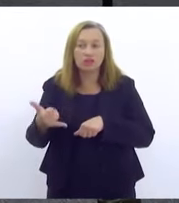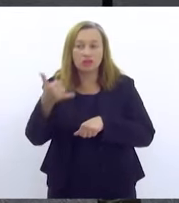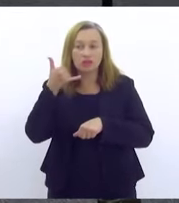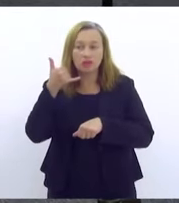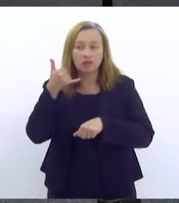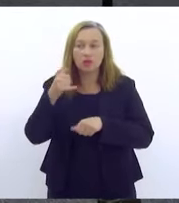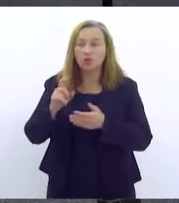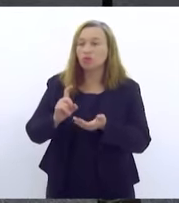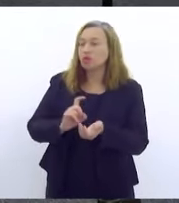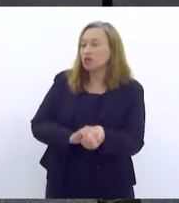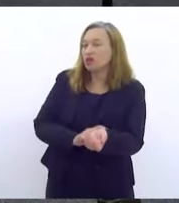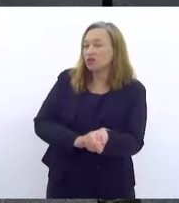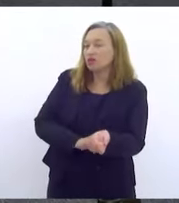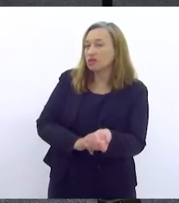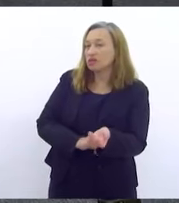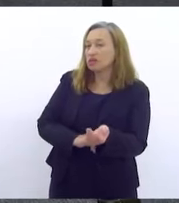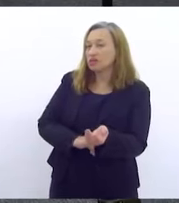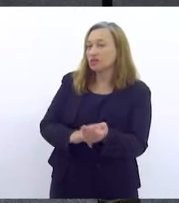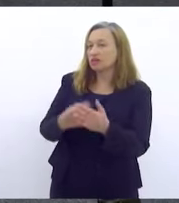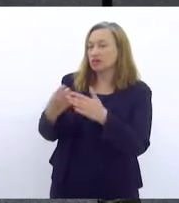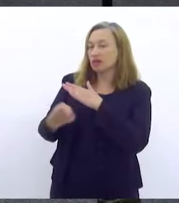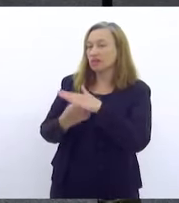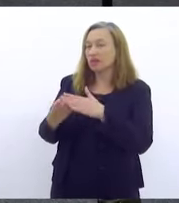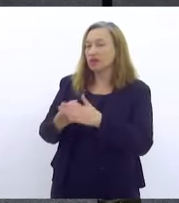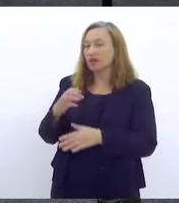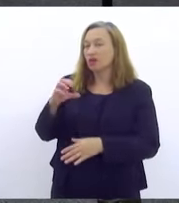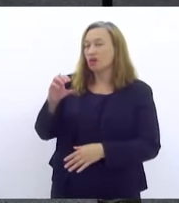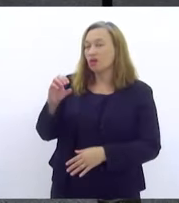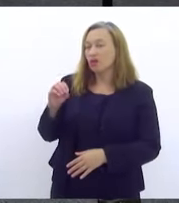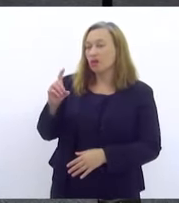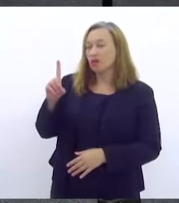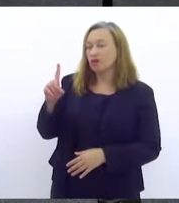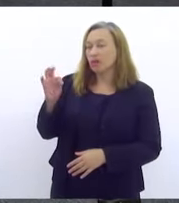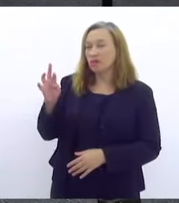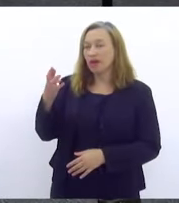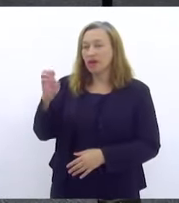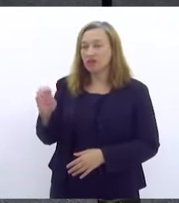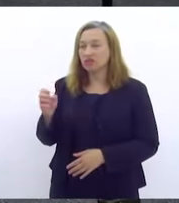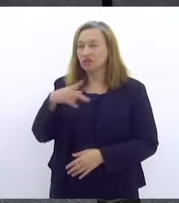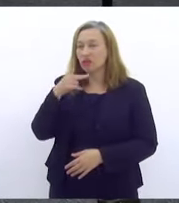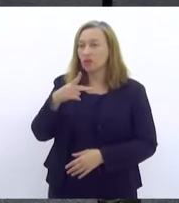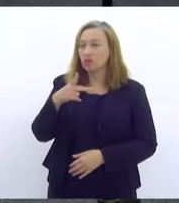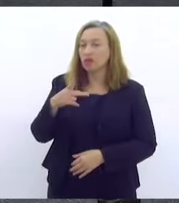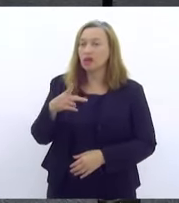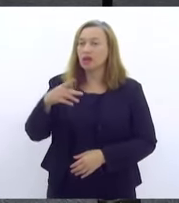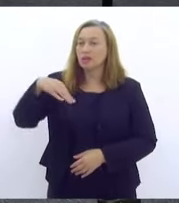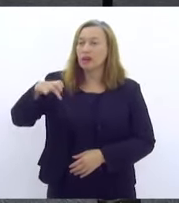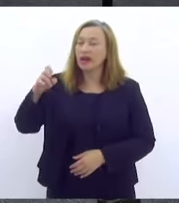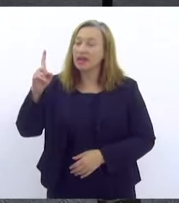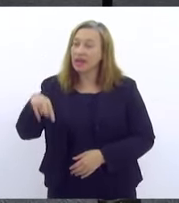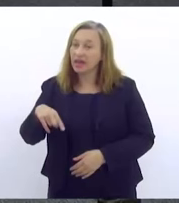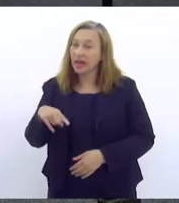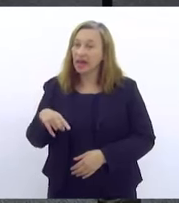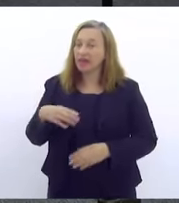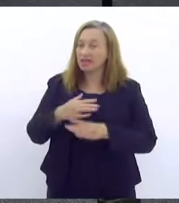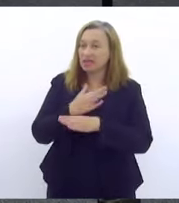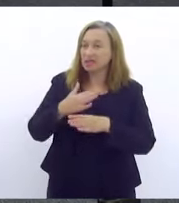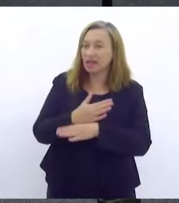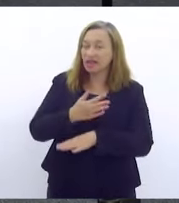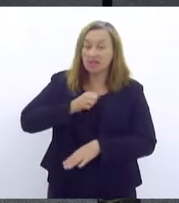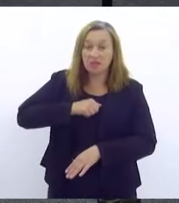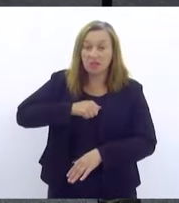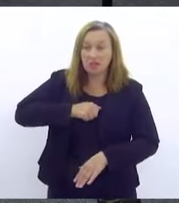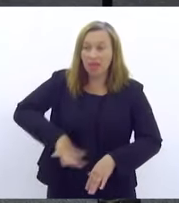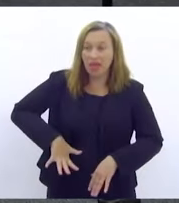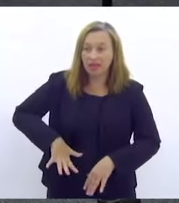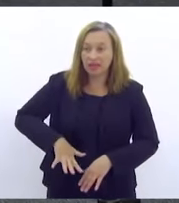esculachou a cidade de Maricá, chamou a cidade de Maricá de cidade de merda. Esse foi o vocabulário usado